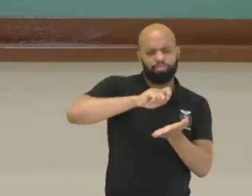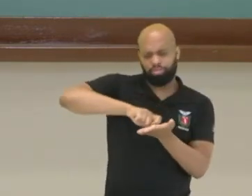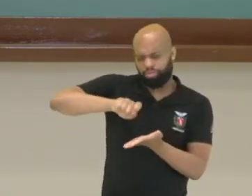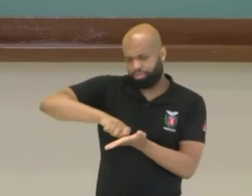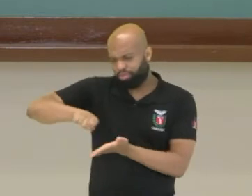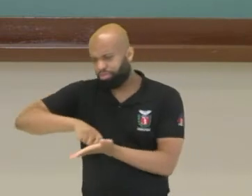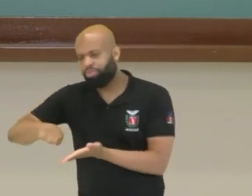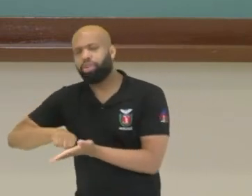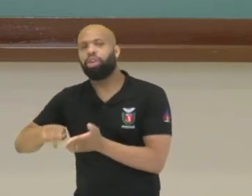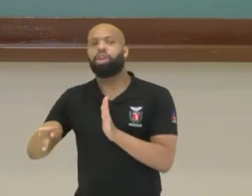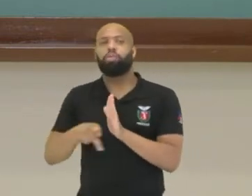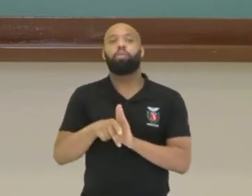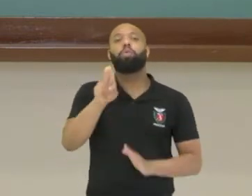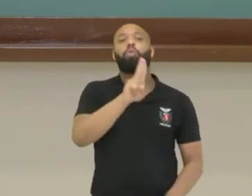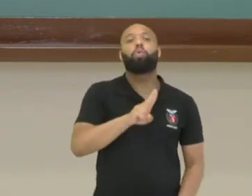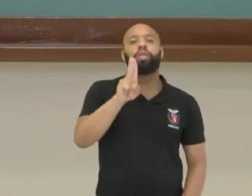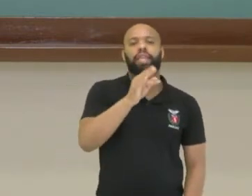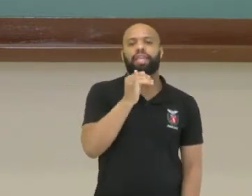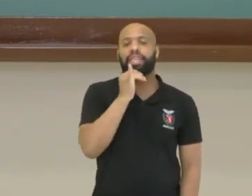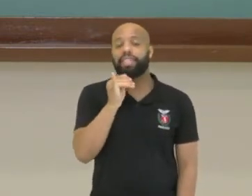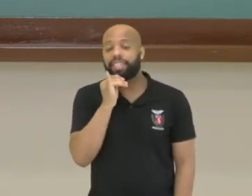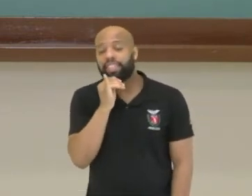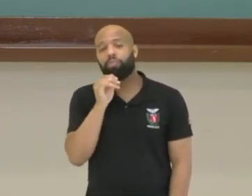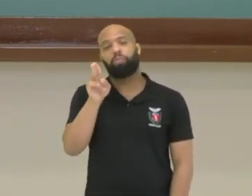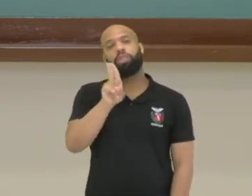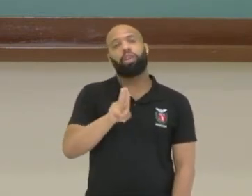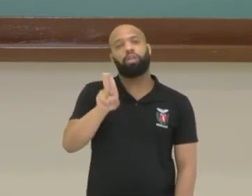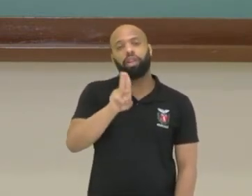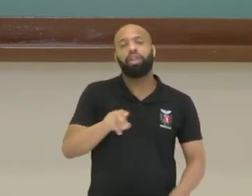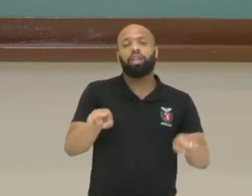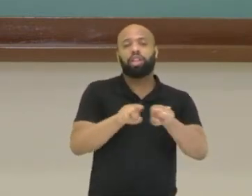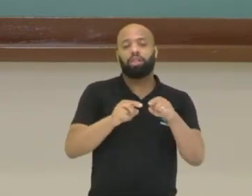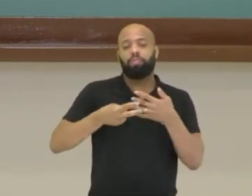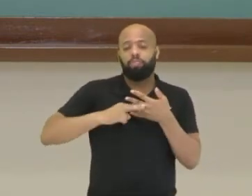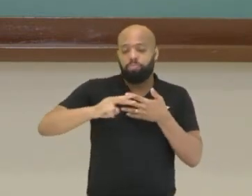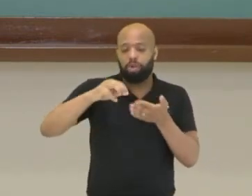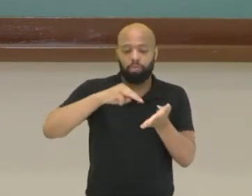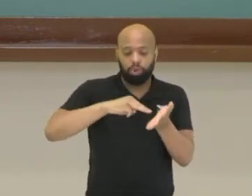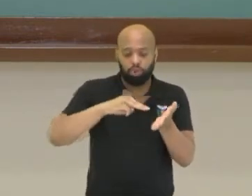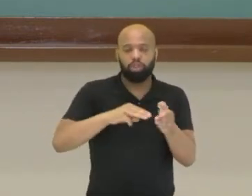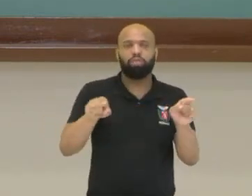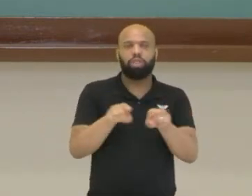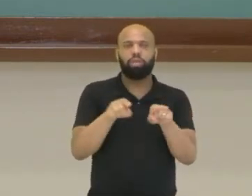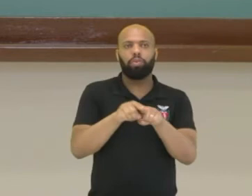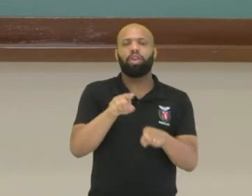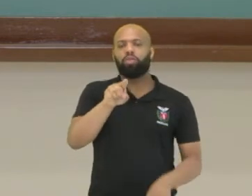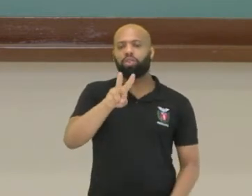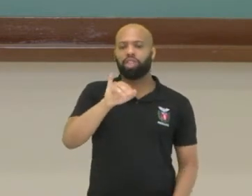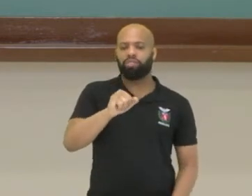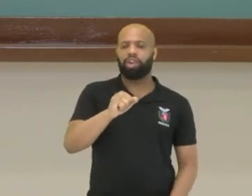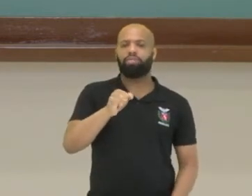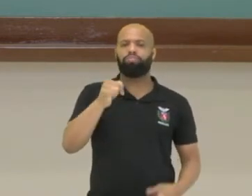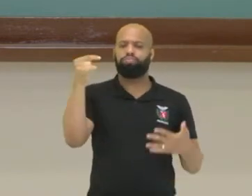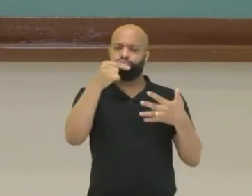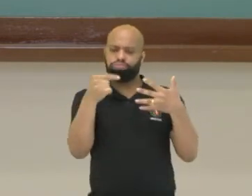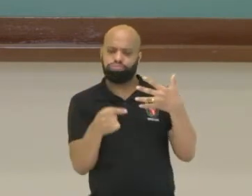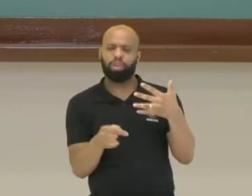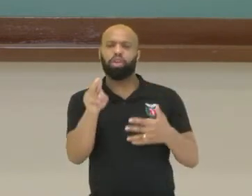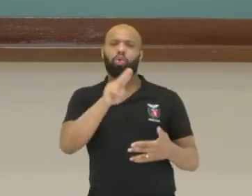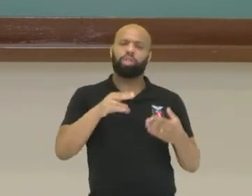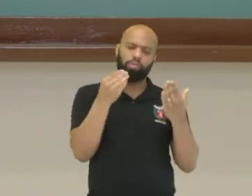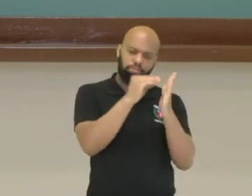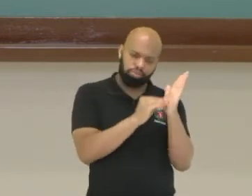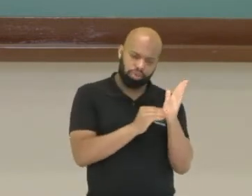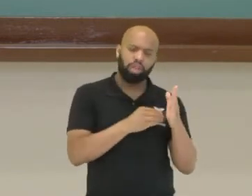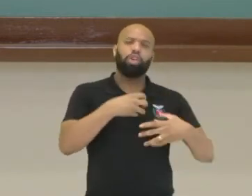de autoridade, exemplificação, causa e efeito. Você vai articular os argumentos, né? E que